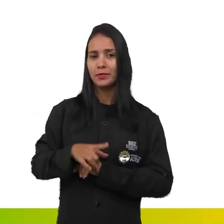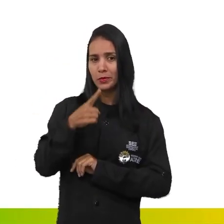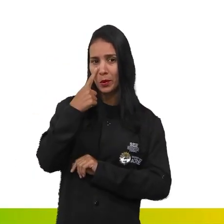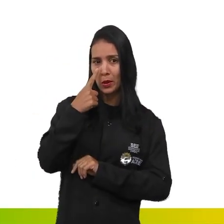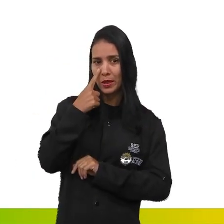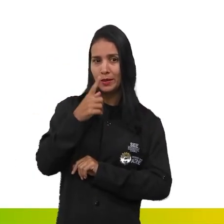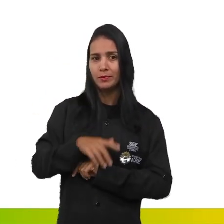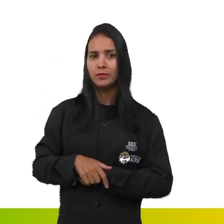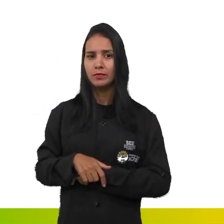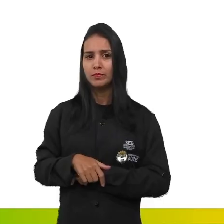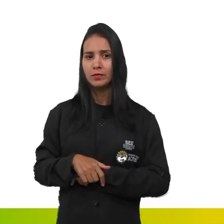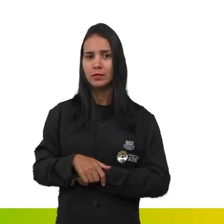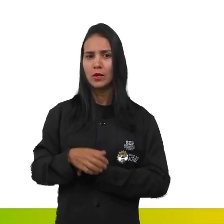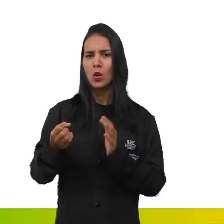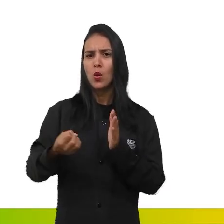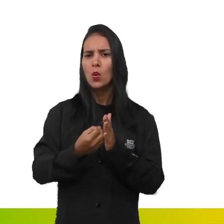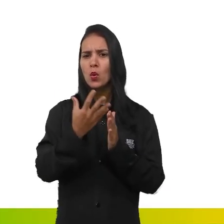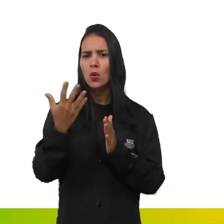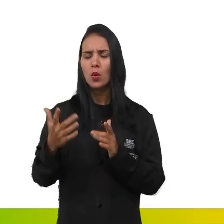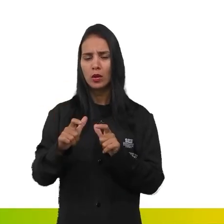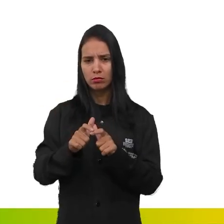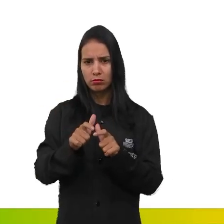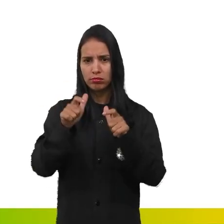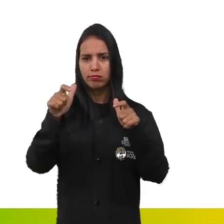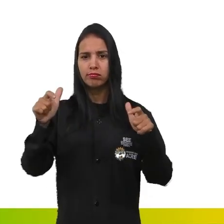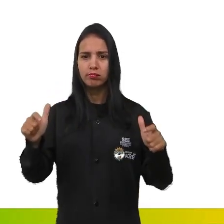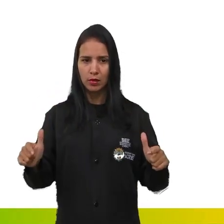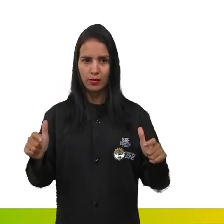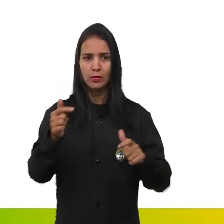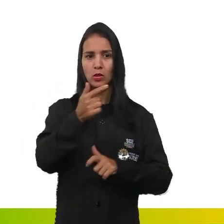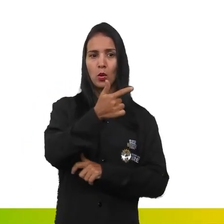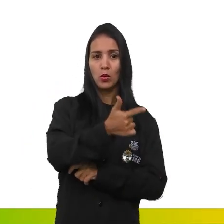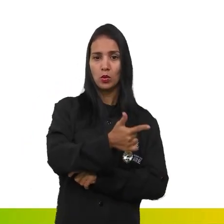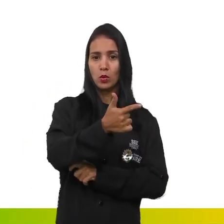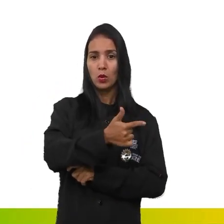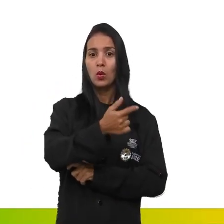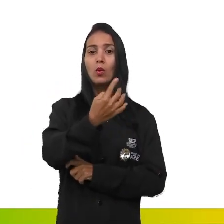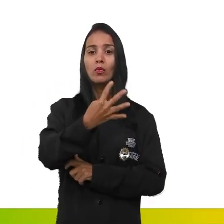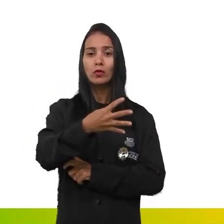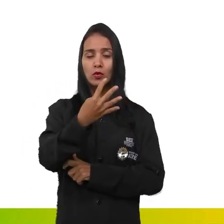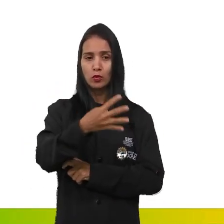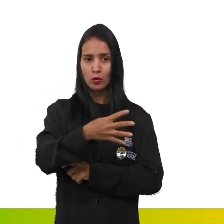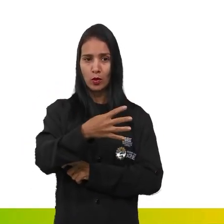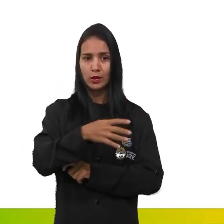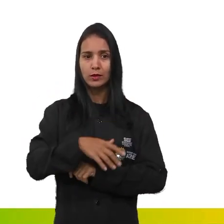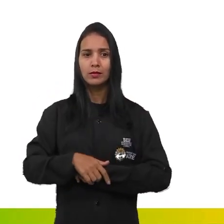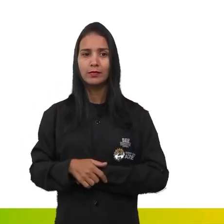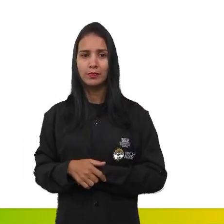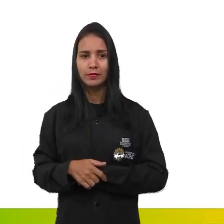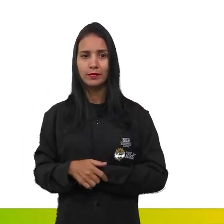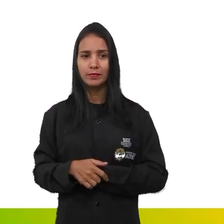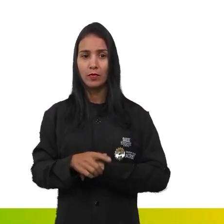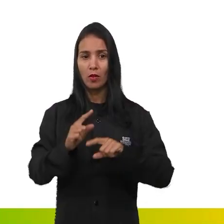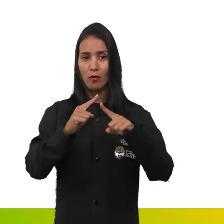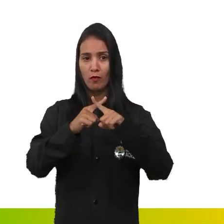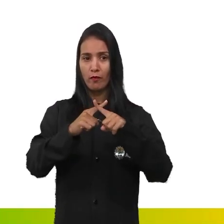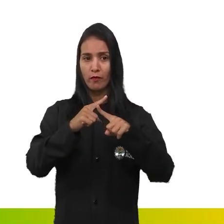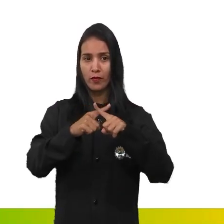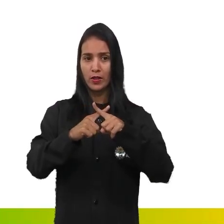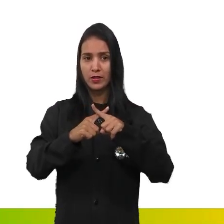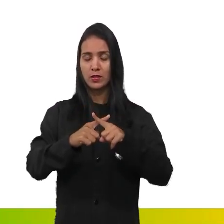enquanto eu devo aumentar a base, que é de 24, em 25%. Então, vamos pegar isso aqui e multiplicar